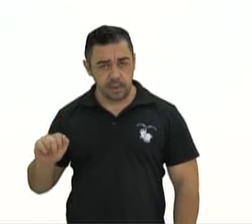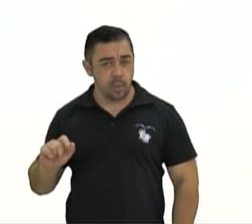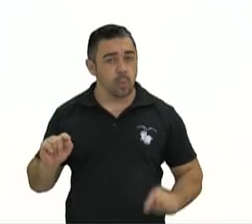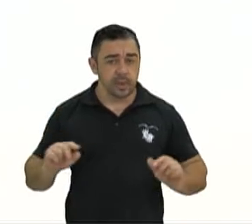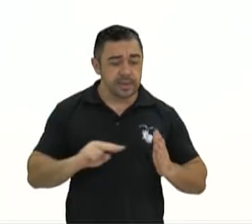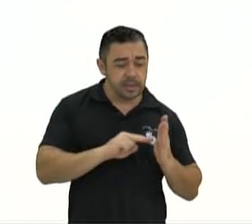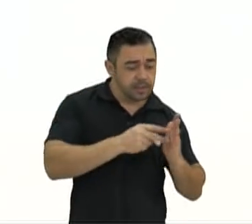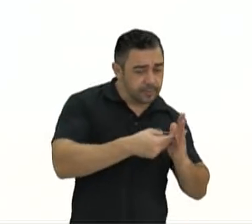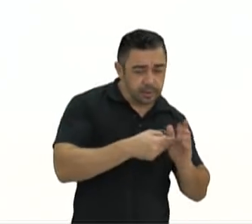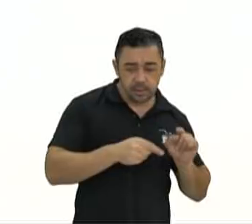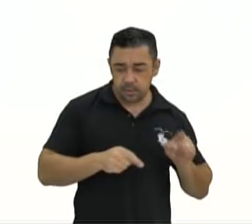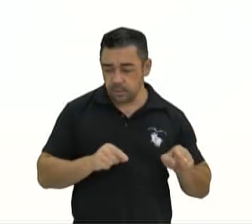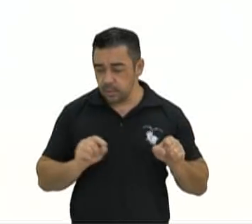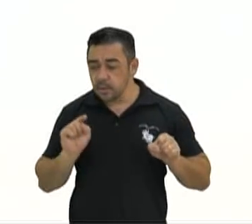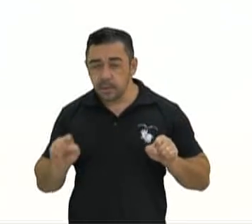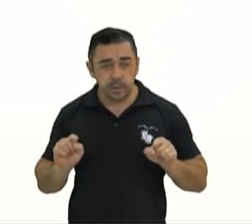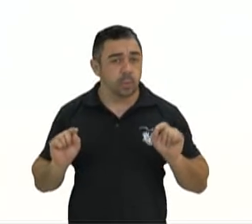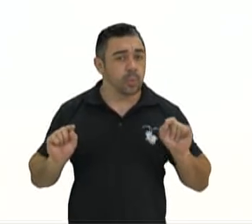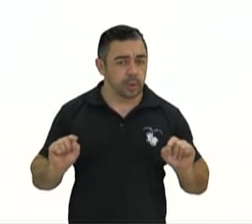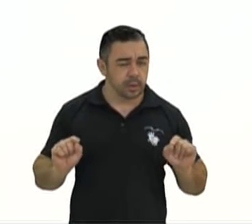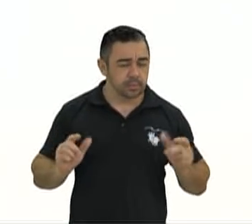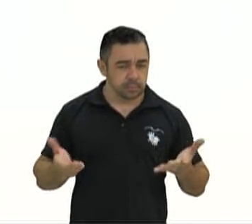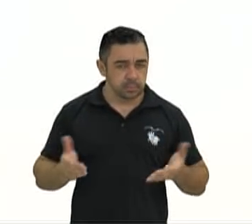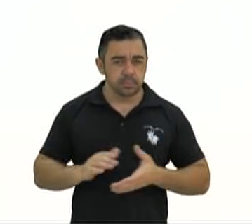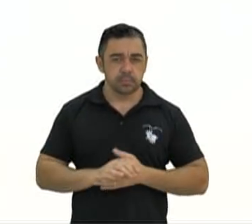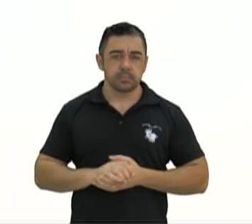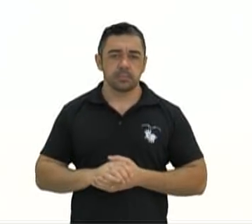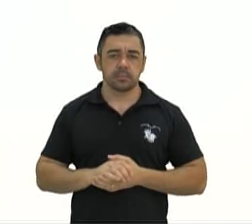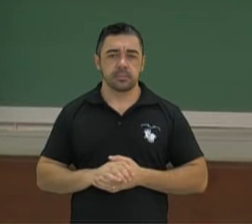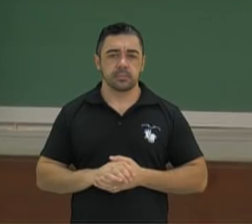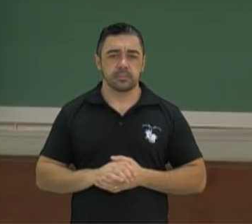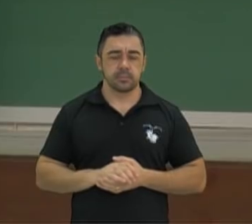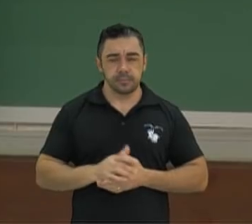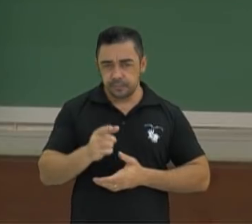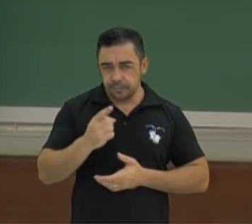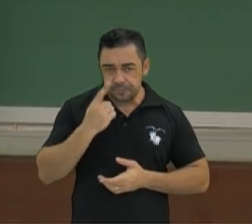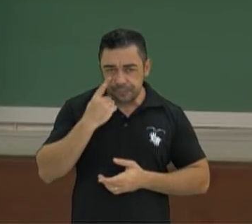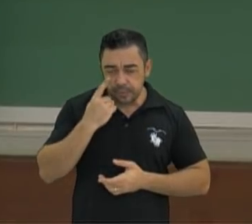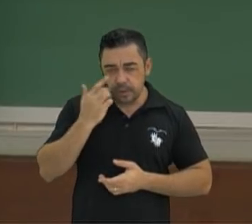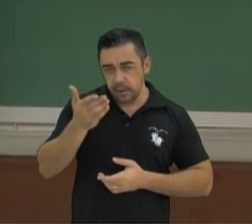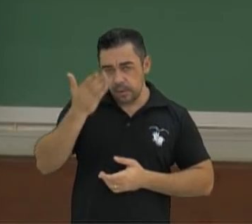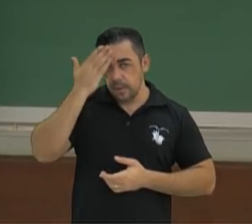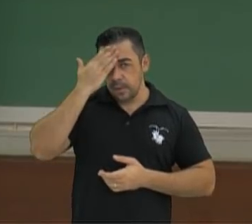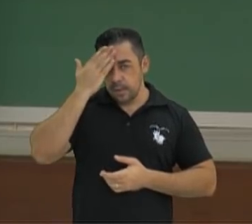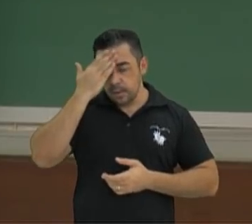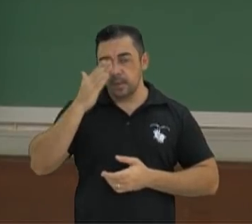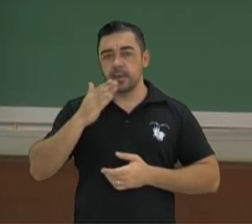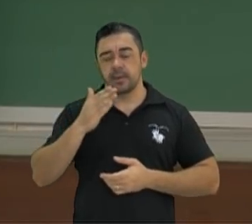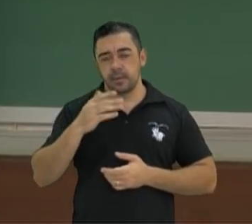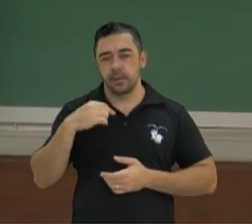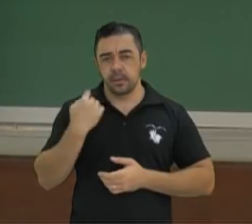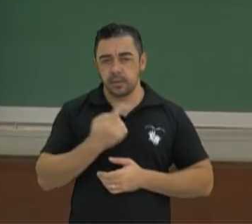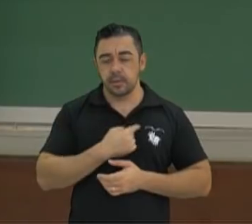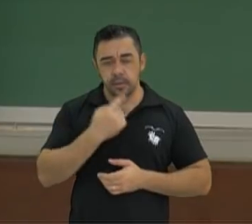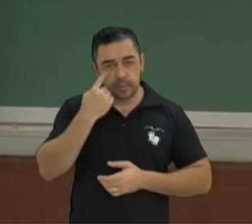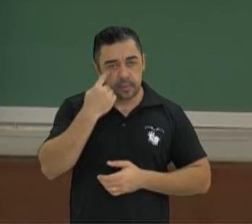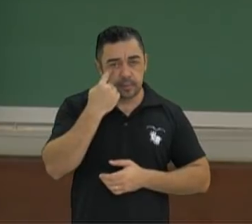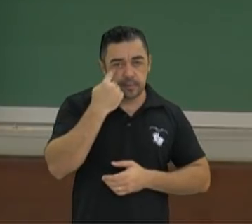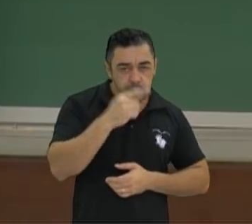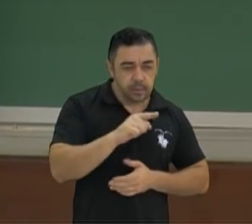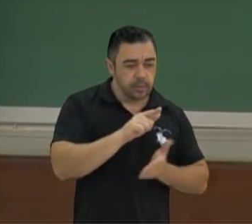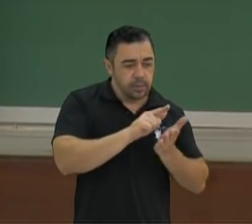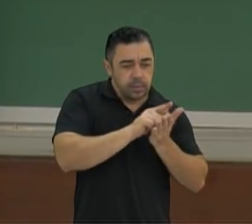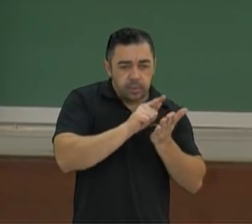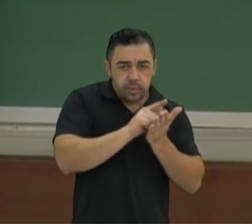população e amostra, tudo bem? Então veja. Vocês sabem que muitas vezes nós vemos assim no